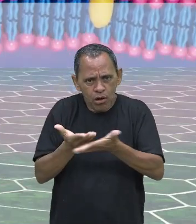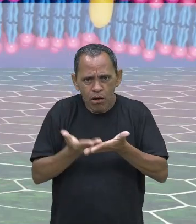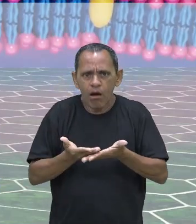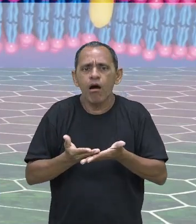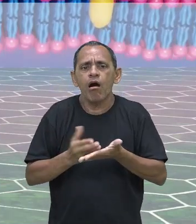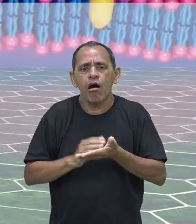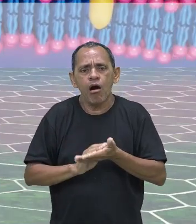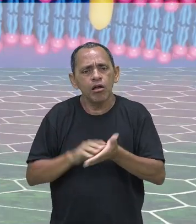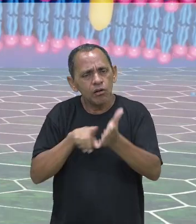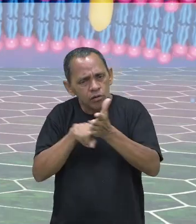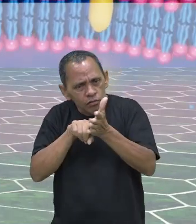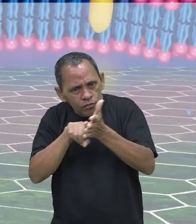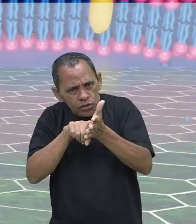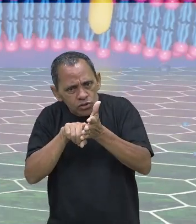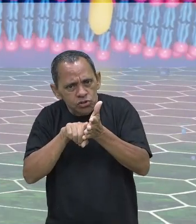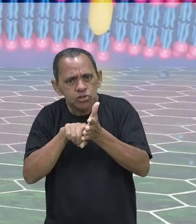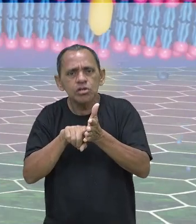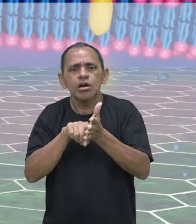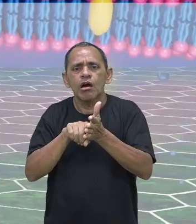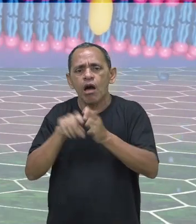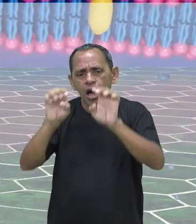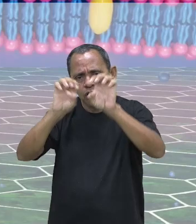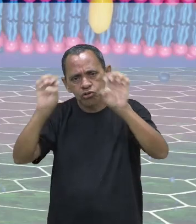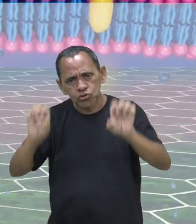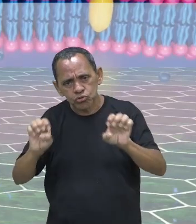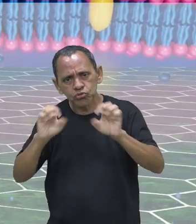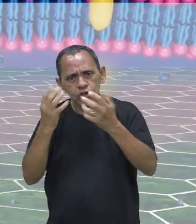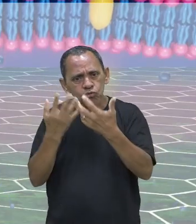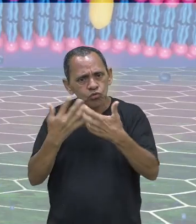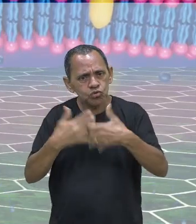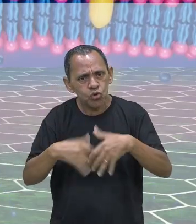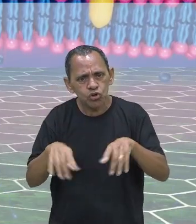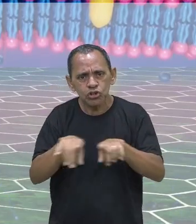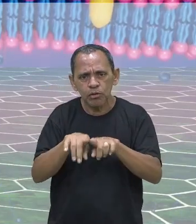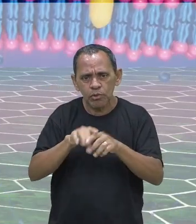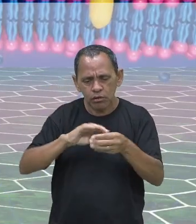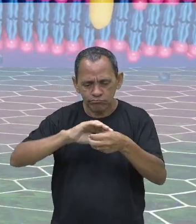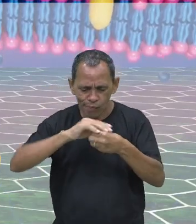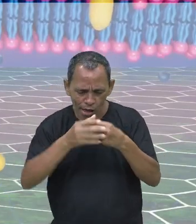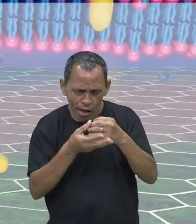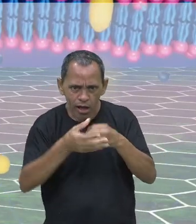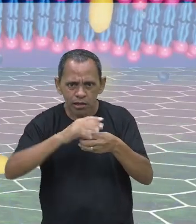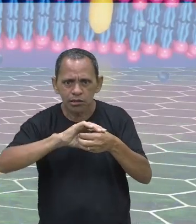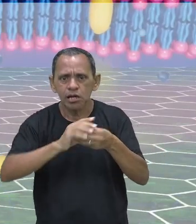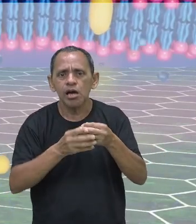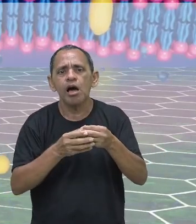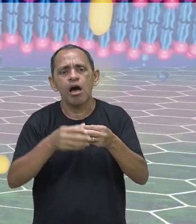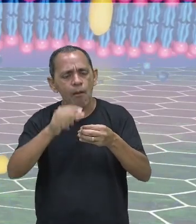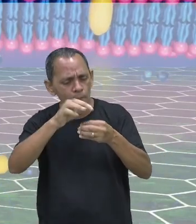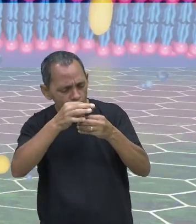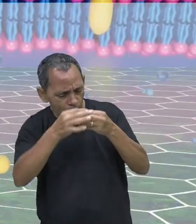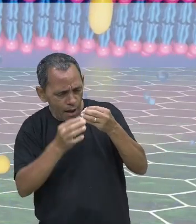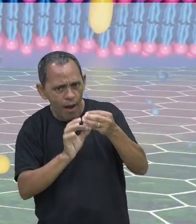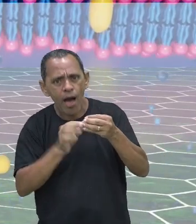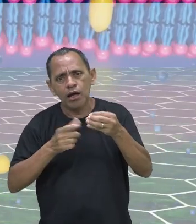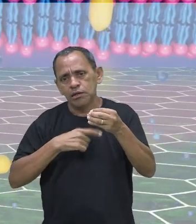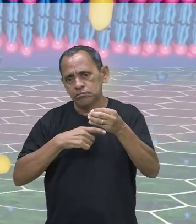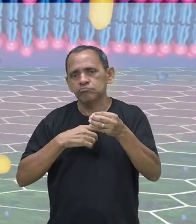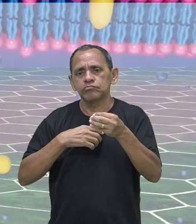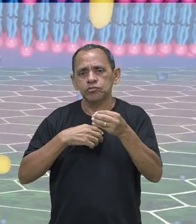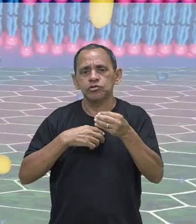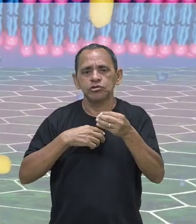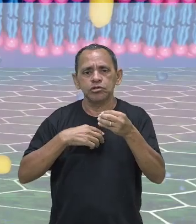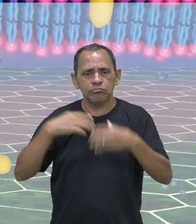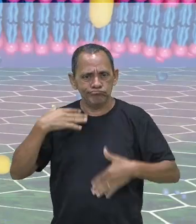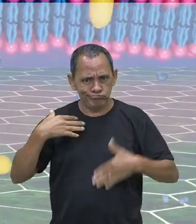toda a estrutura, as funções que as membranas plasmáticas possuem no nosso organismo.